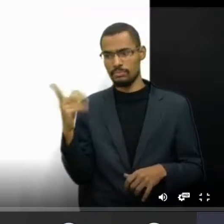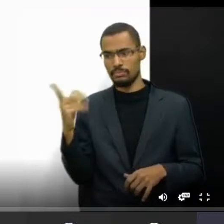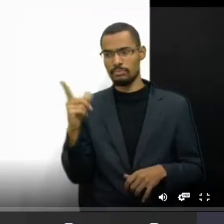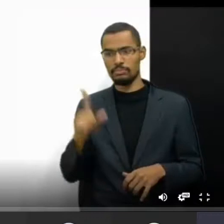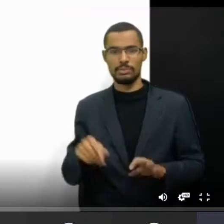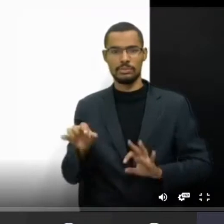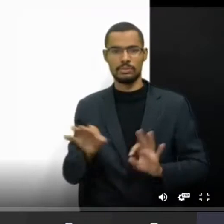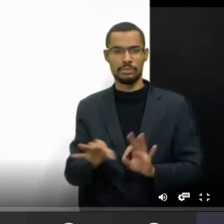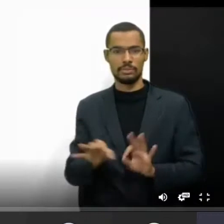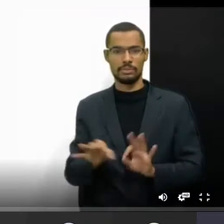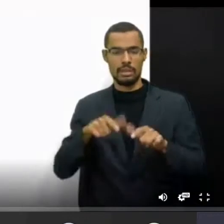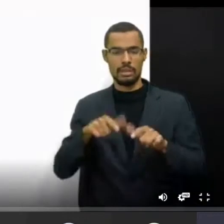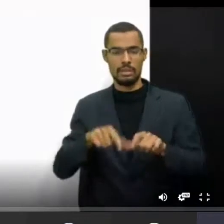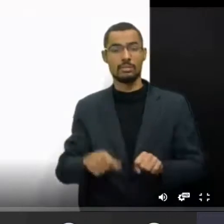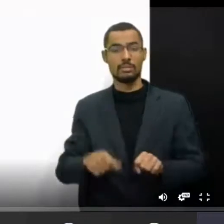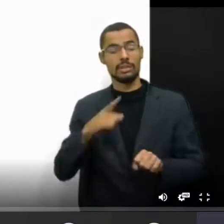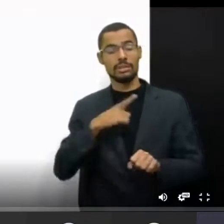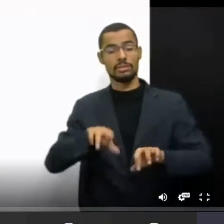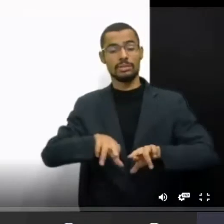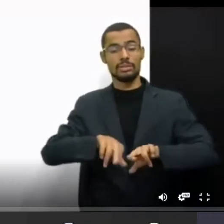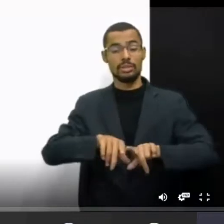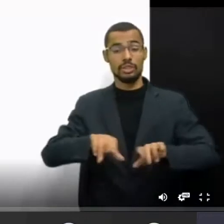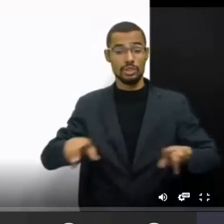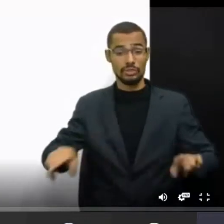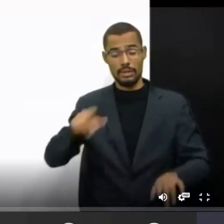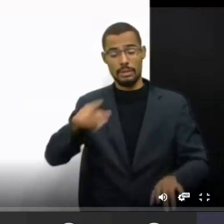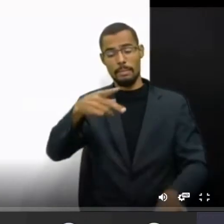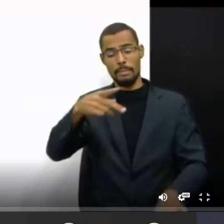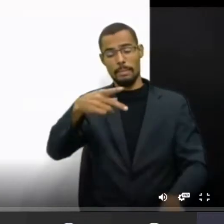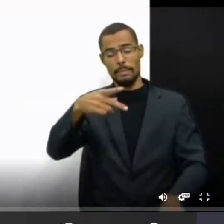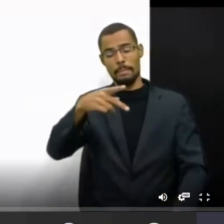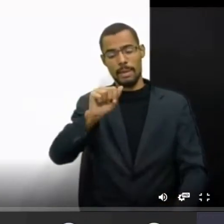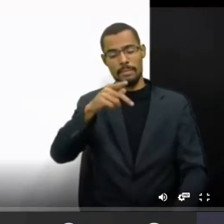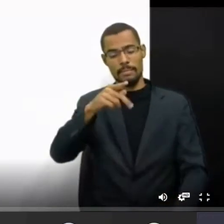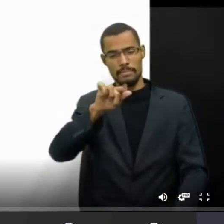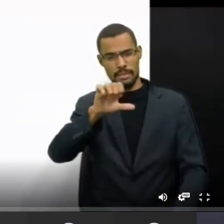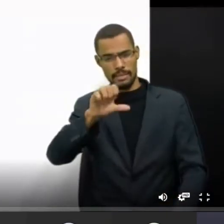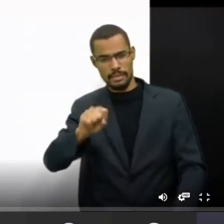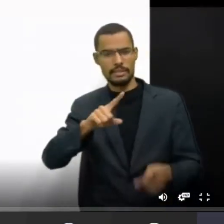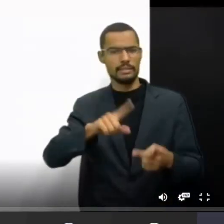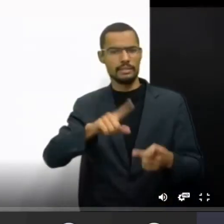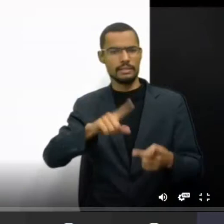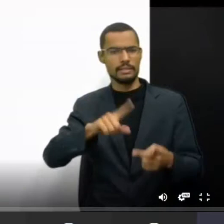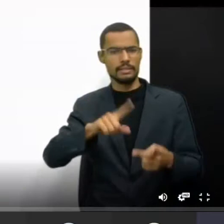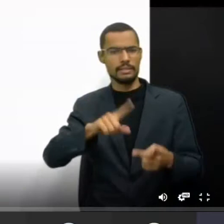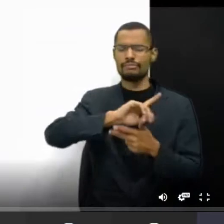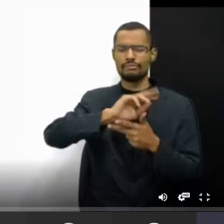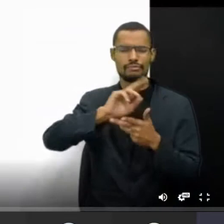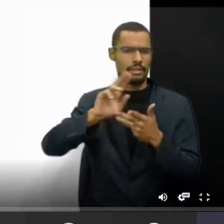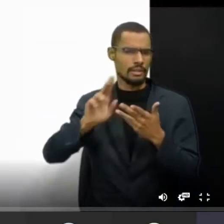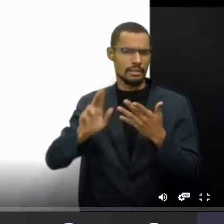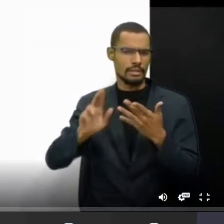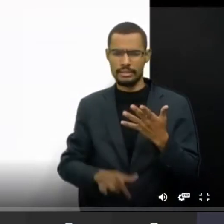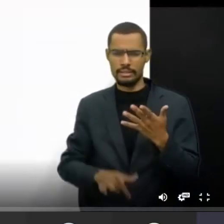essa estrutura. Então, aqui nós temos diferentes papilas, né? Nós temos papilas filiformes, fungiformes,